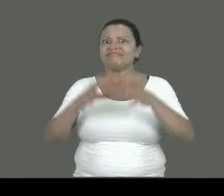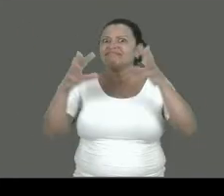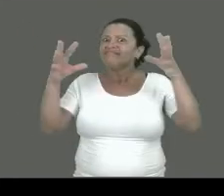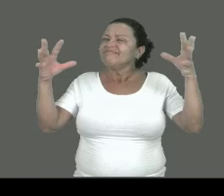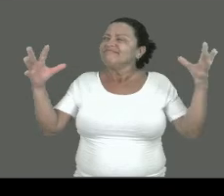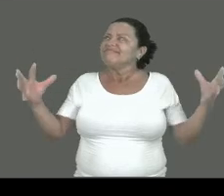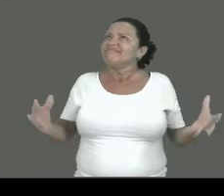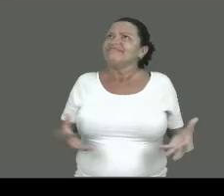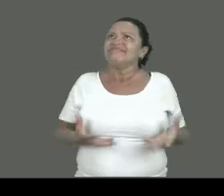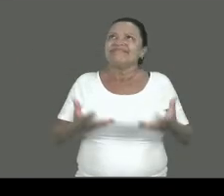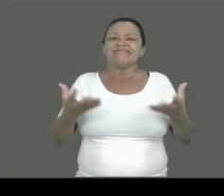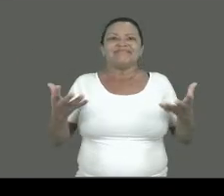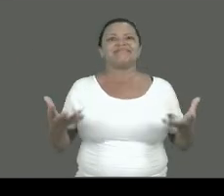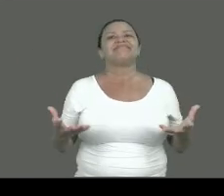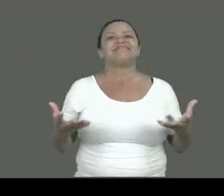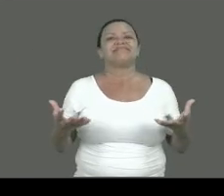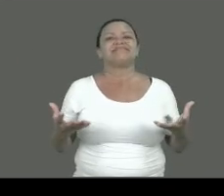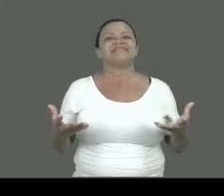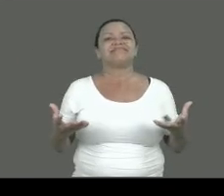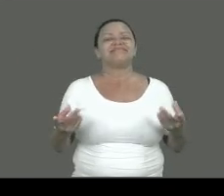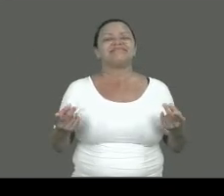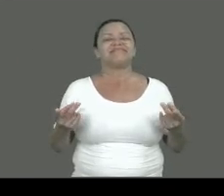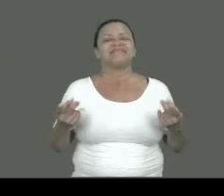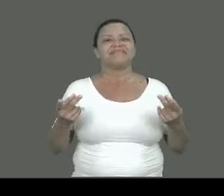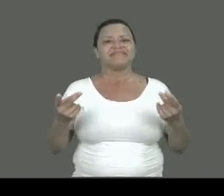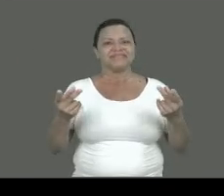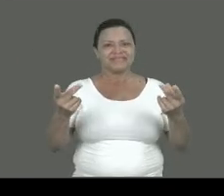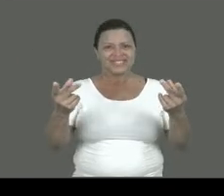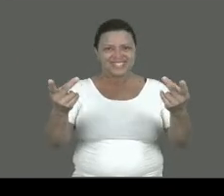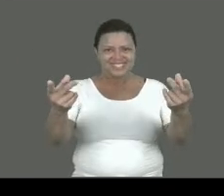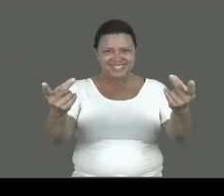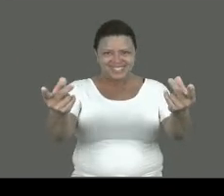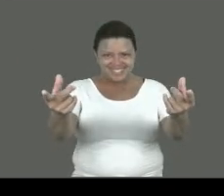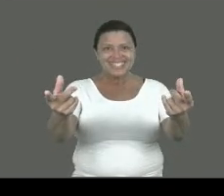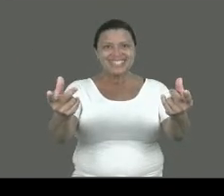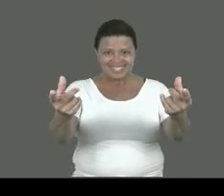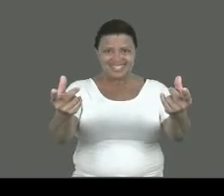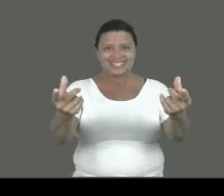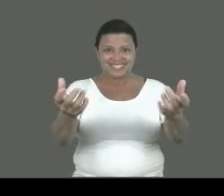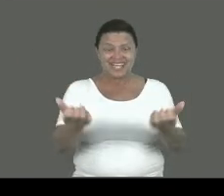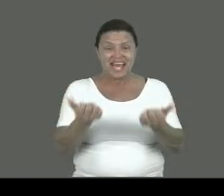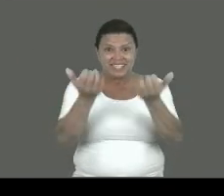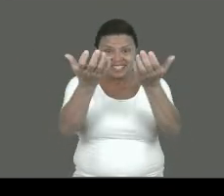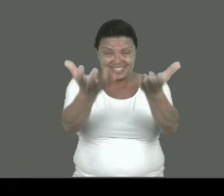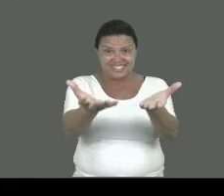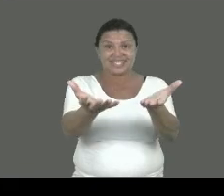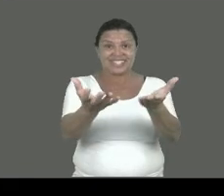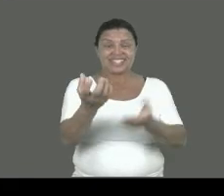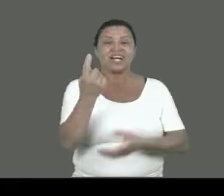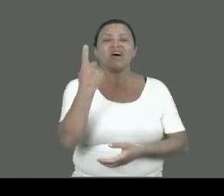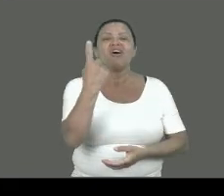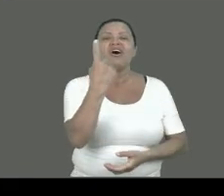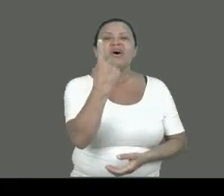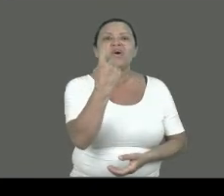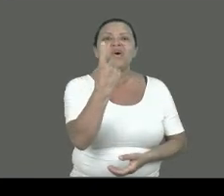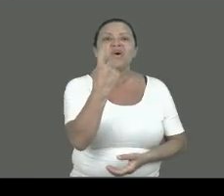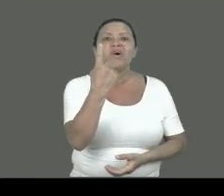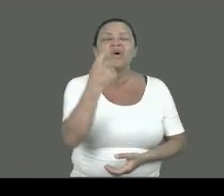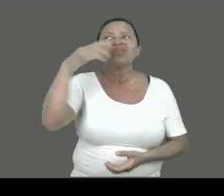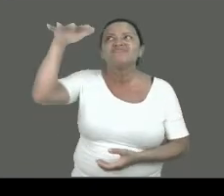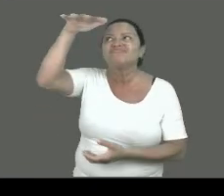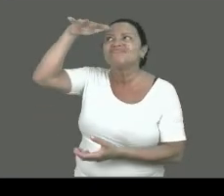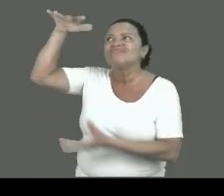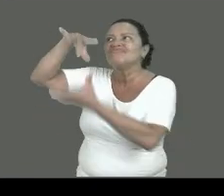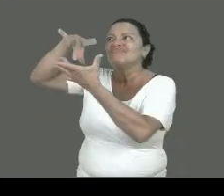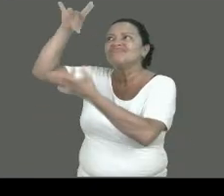ela é, eterna, ela proporciona, num único mundo espiritual,